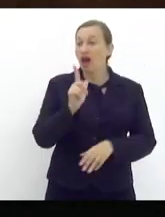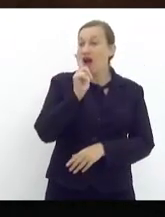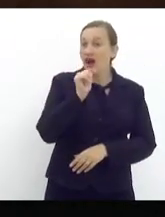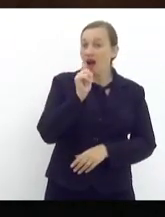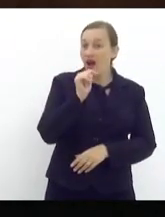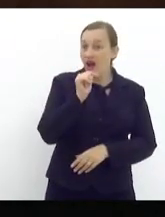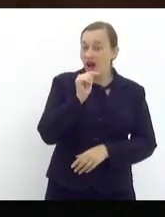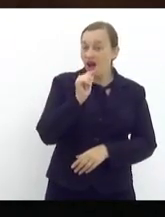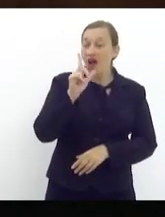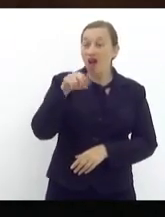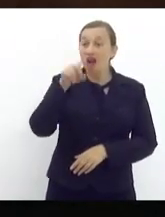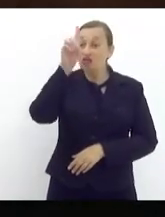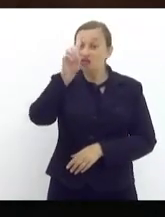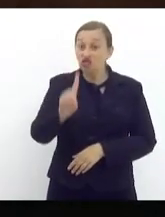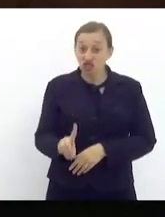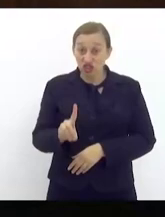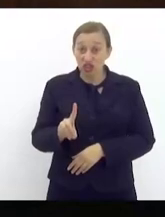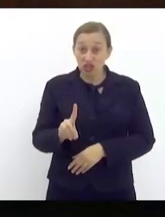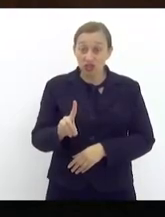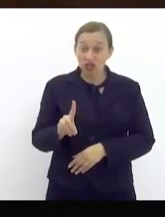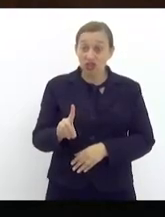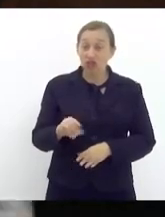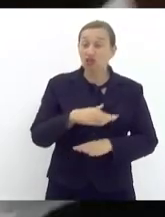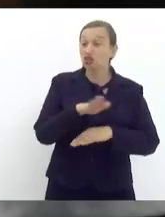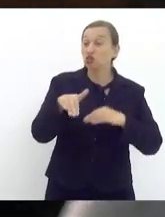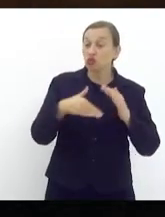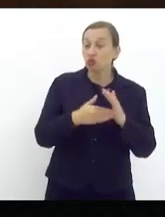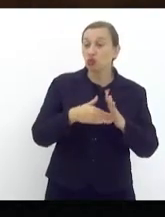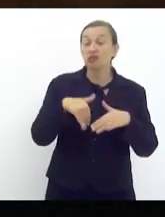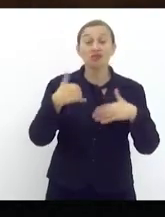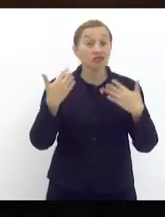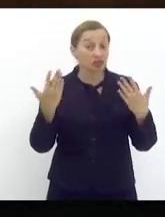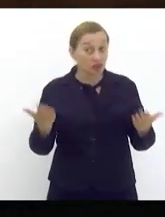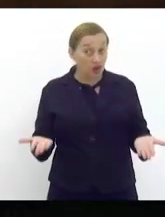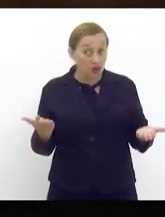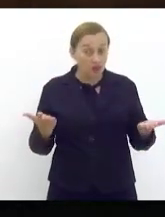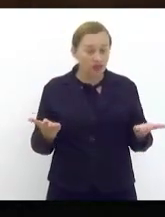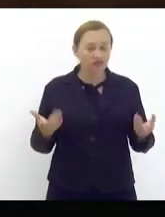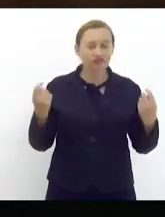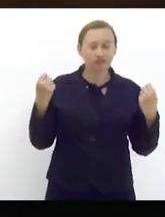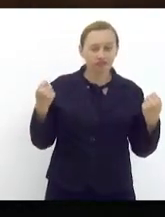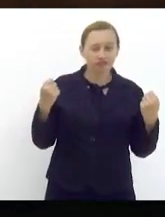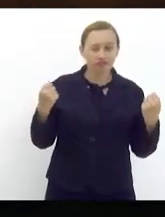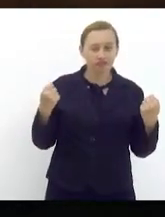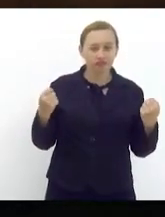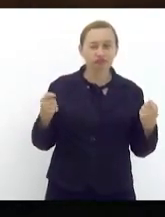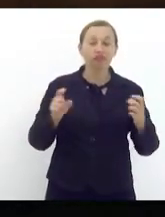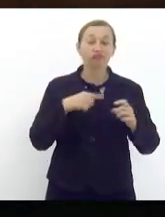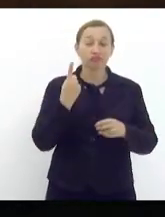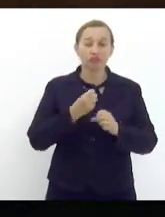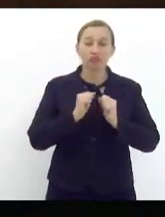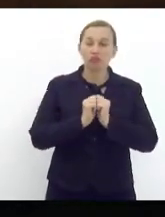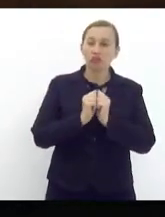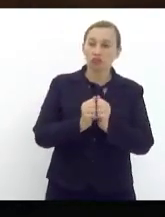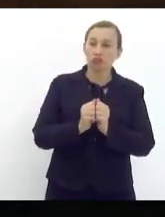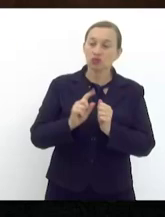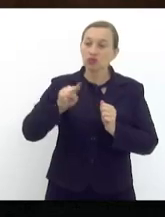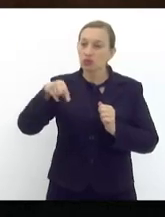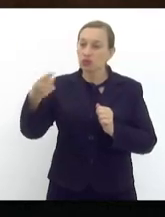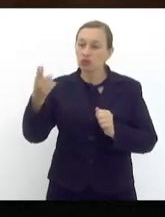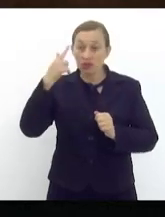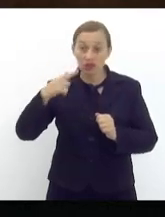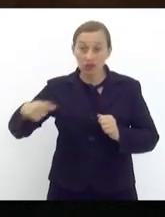é um direito de todos e todas. Então, eu espero que nós possamos, na próxima